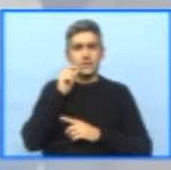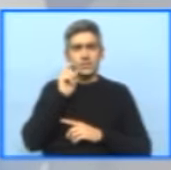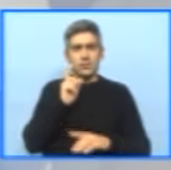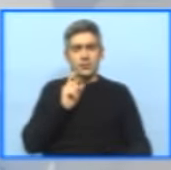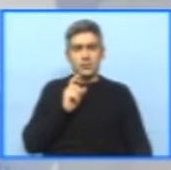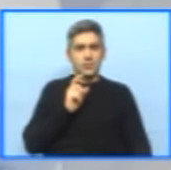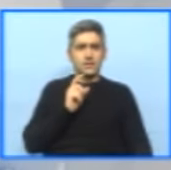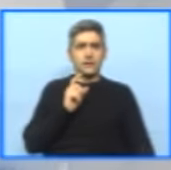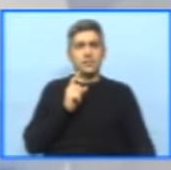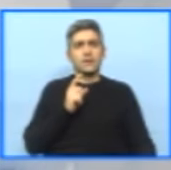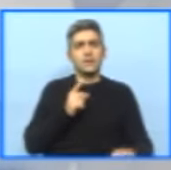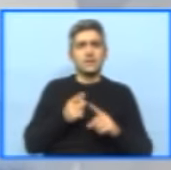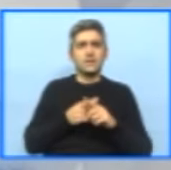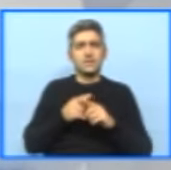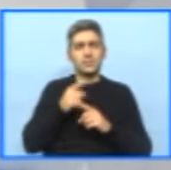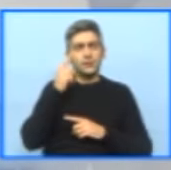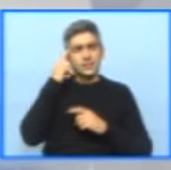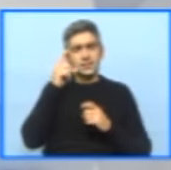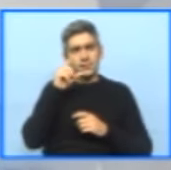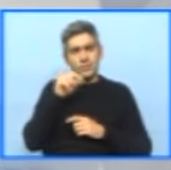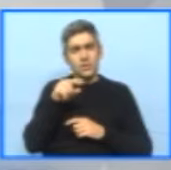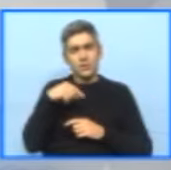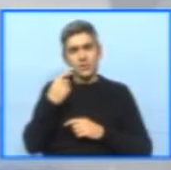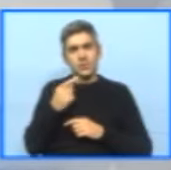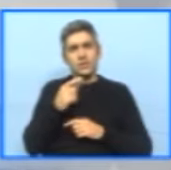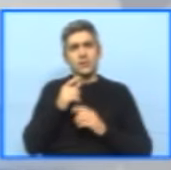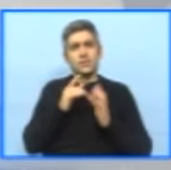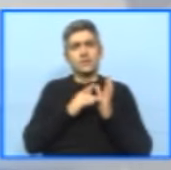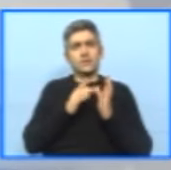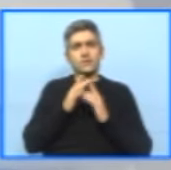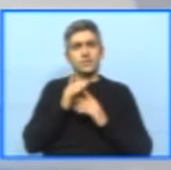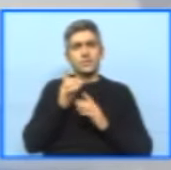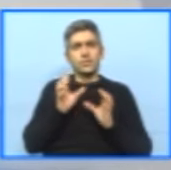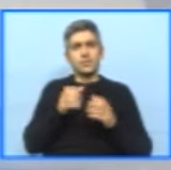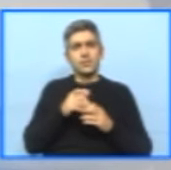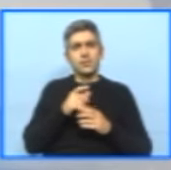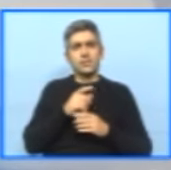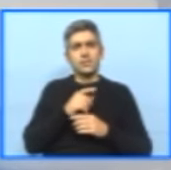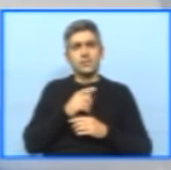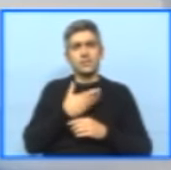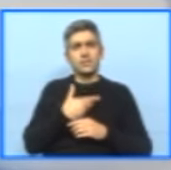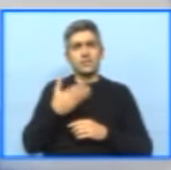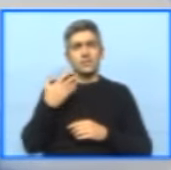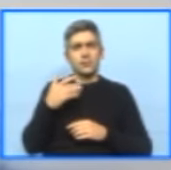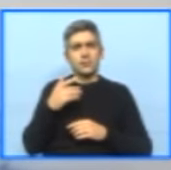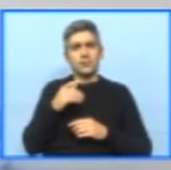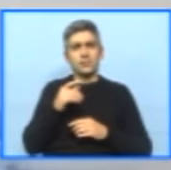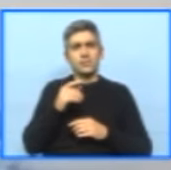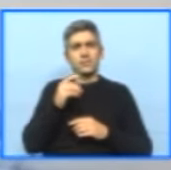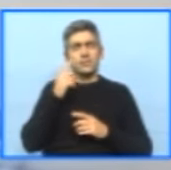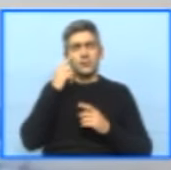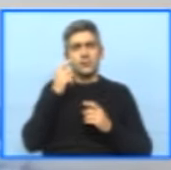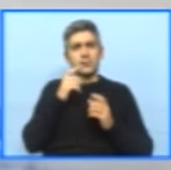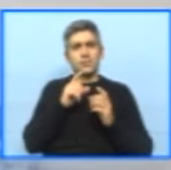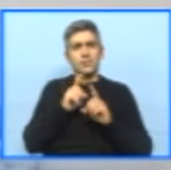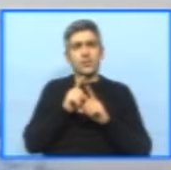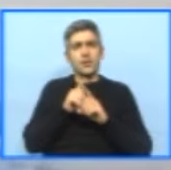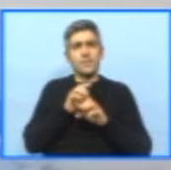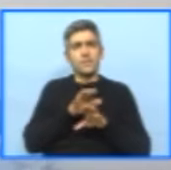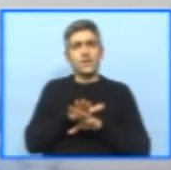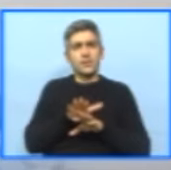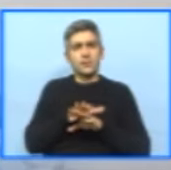Também é interessante pensar que os cristãos na comunidade primitiva representavam Jesus como um peixe. E nós, como